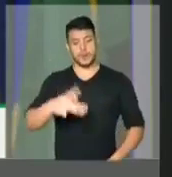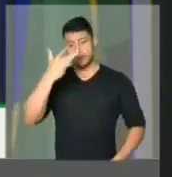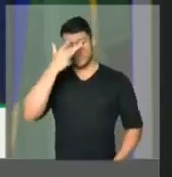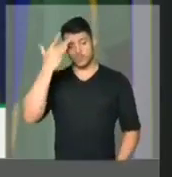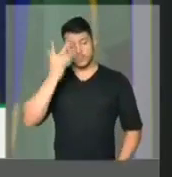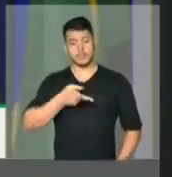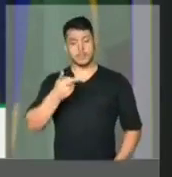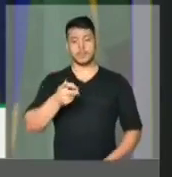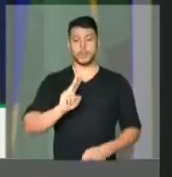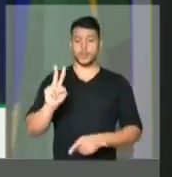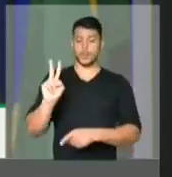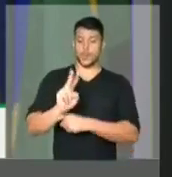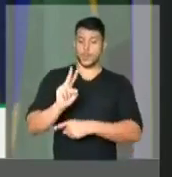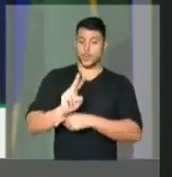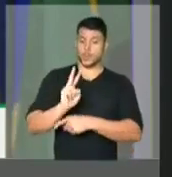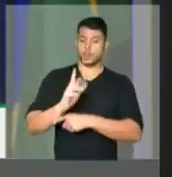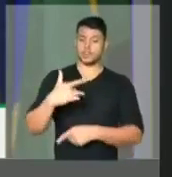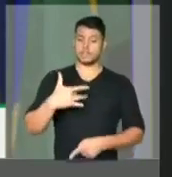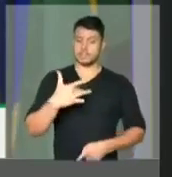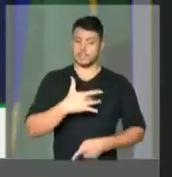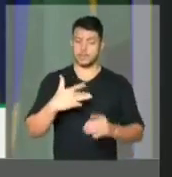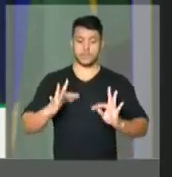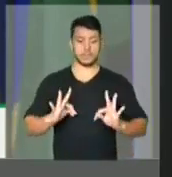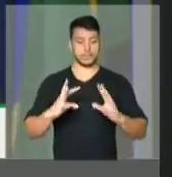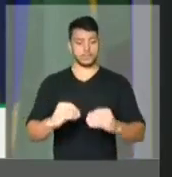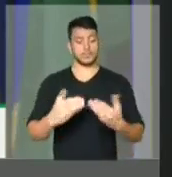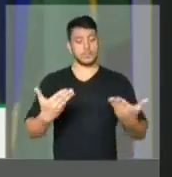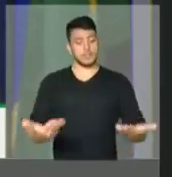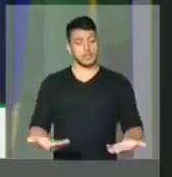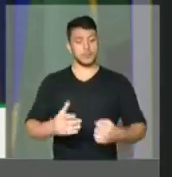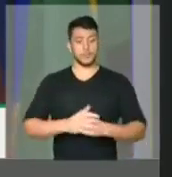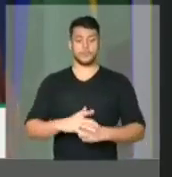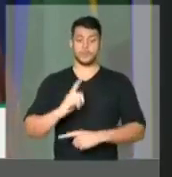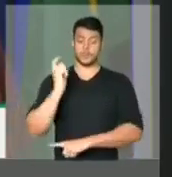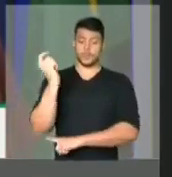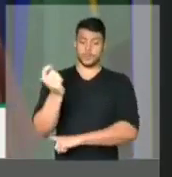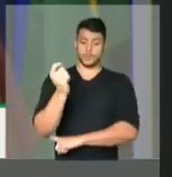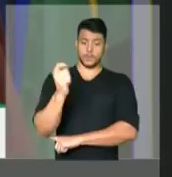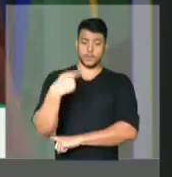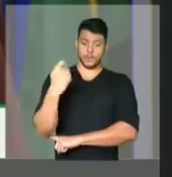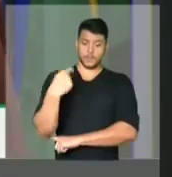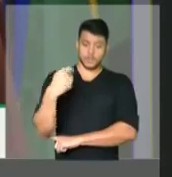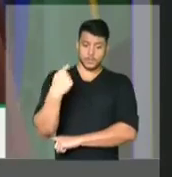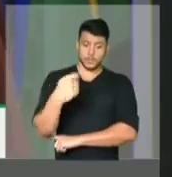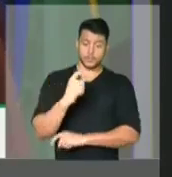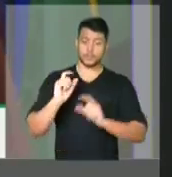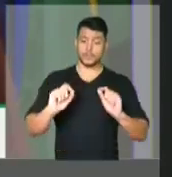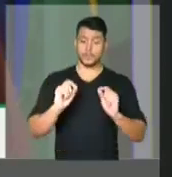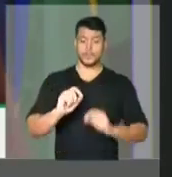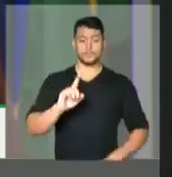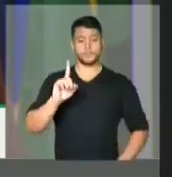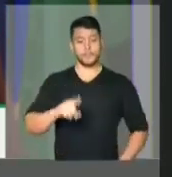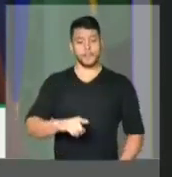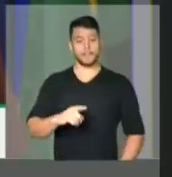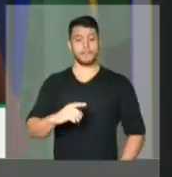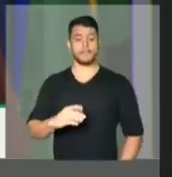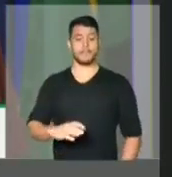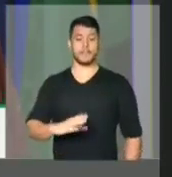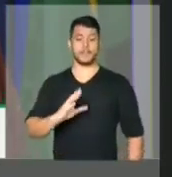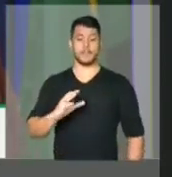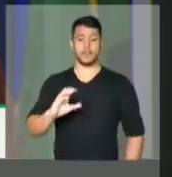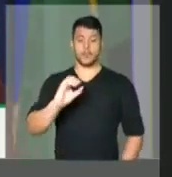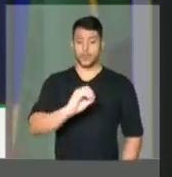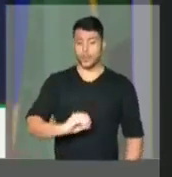saúde de todos na sua família. No Rio Grande do Sul, Outubro Rosa é uma legislação estadual, não só um movimento, mas uma